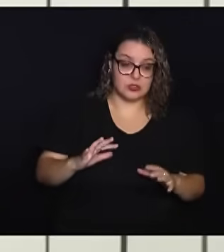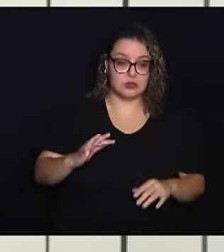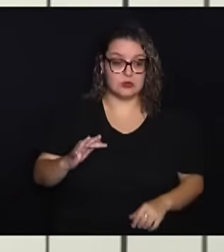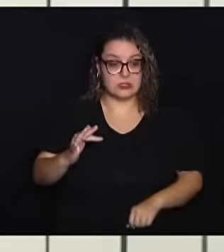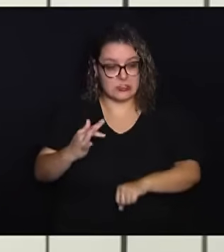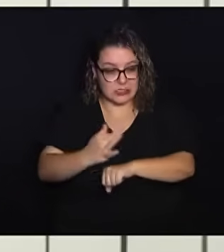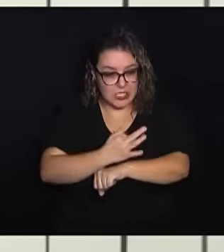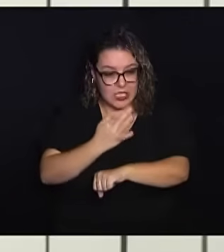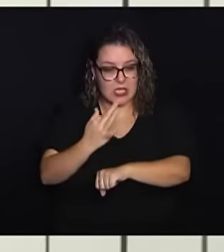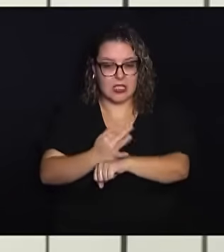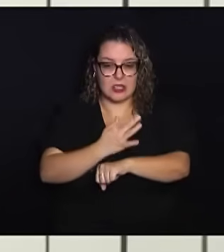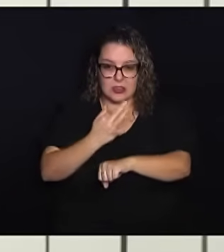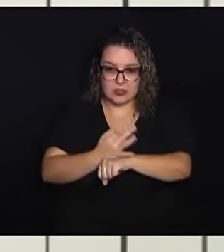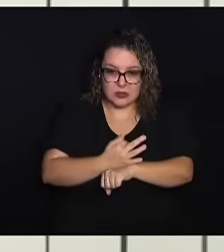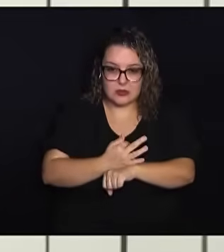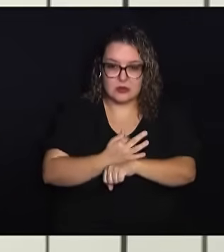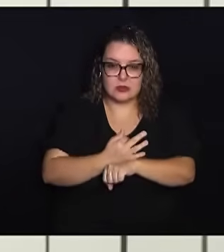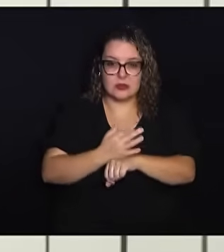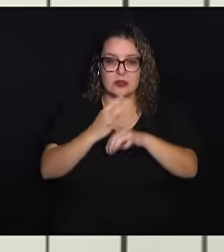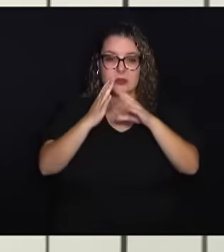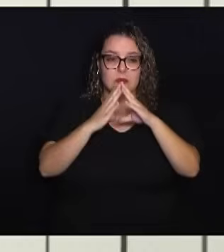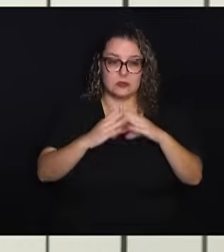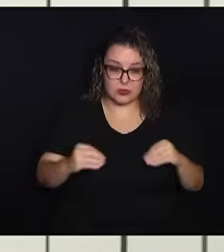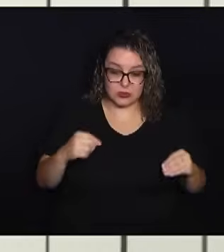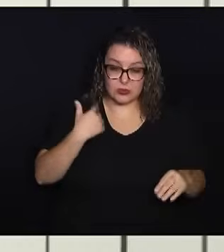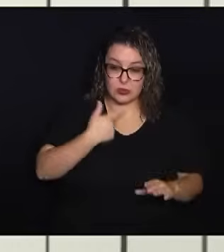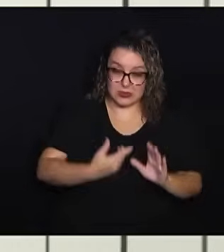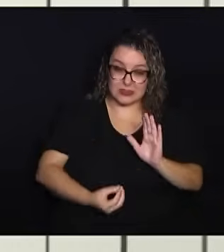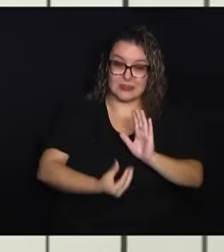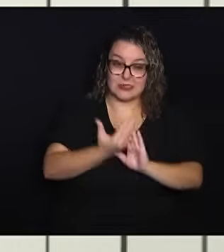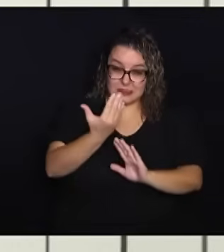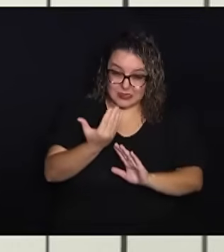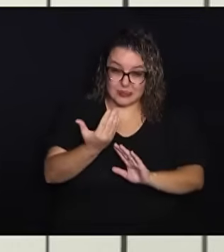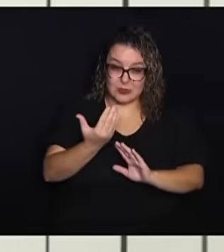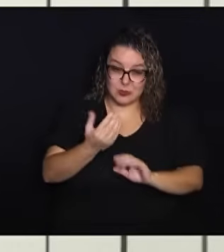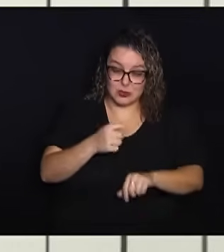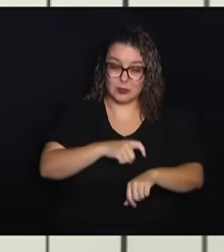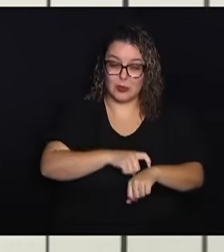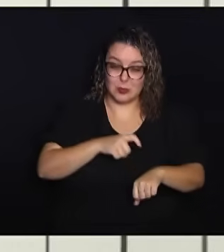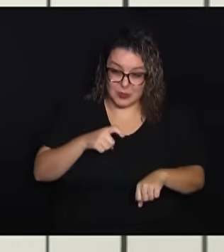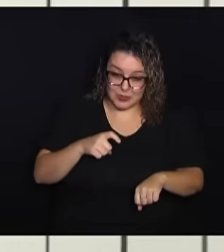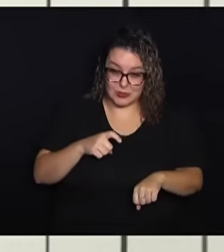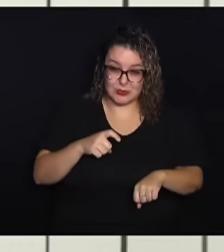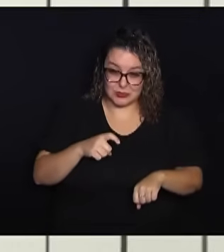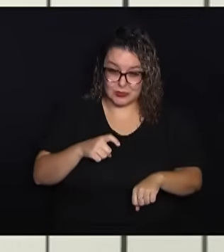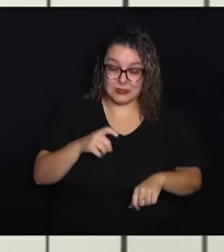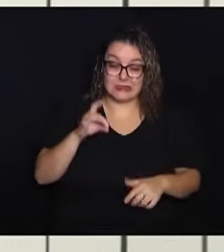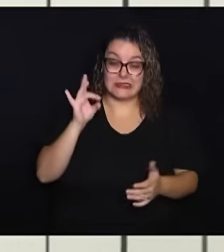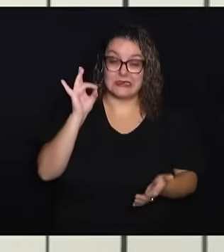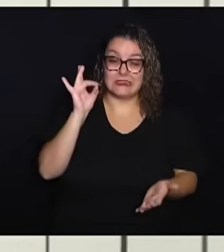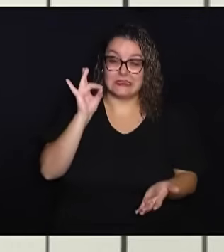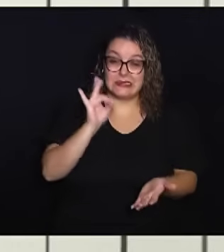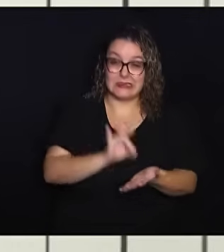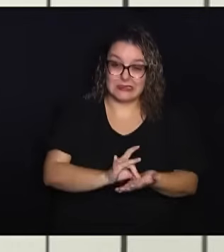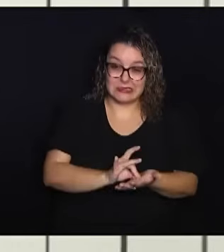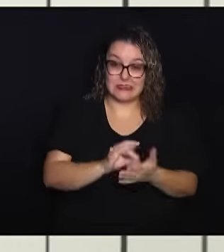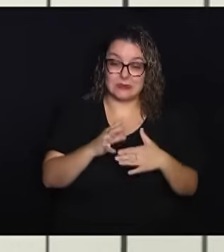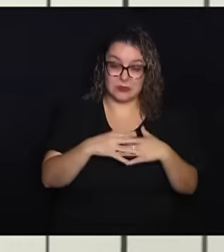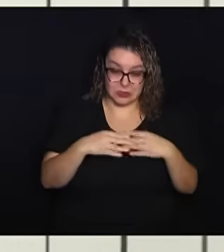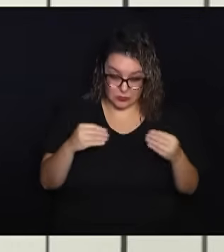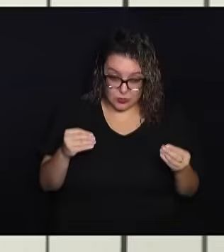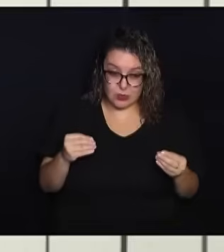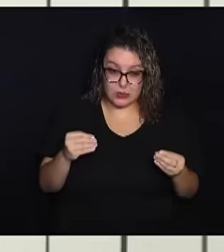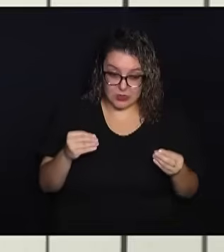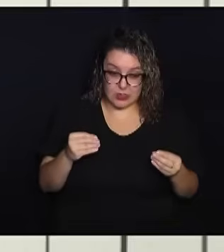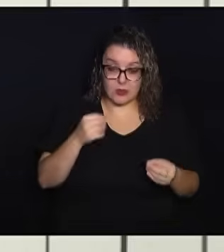resistência desapareça, nós criamos espaços para a verdadeira cura? Quando a